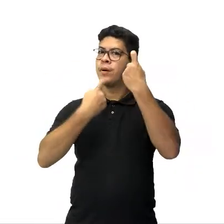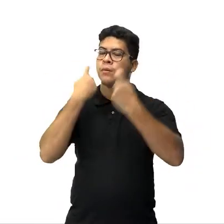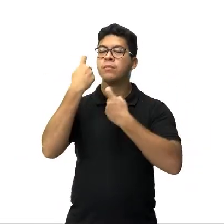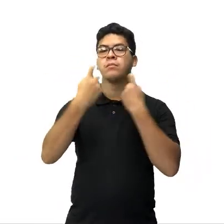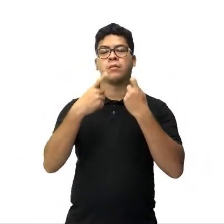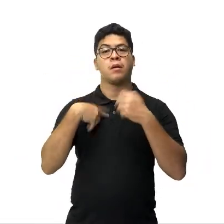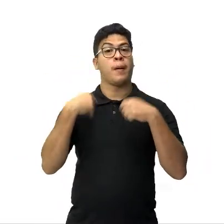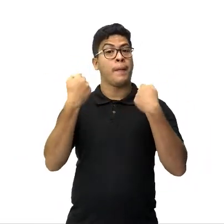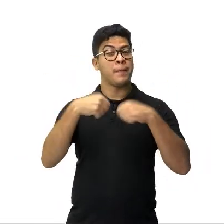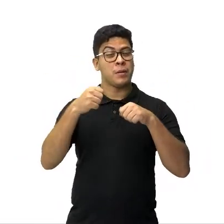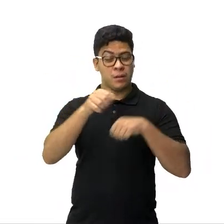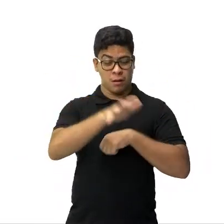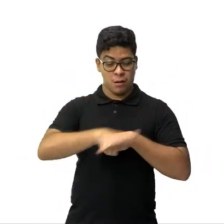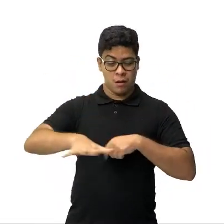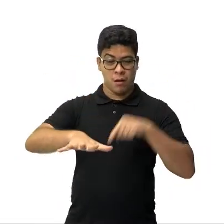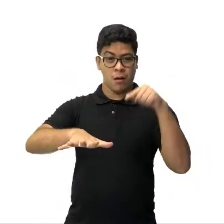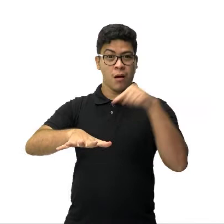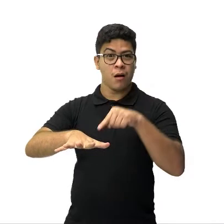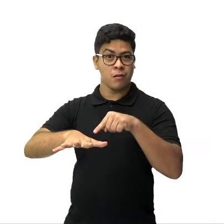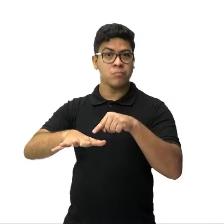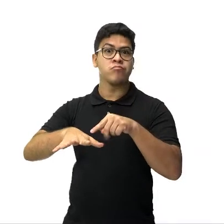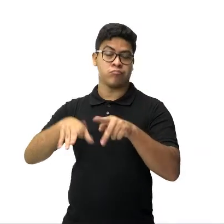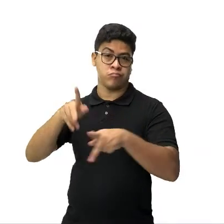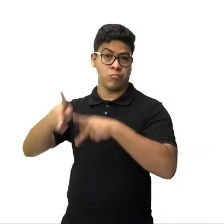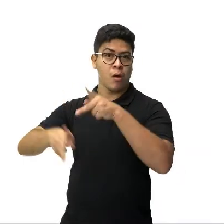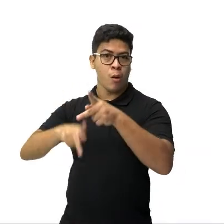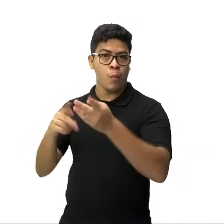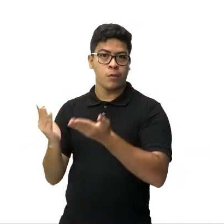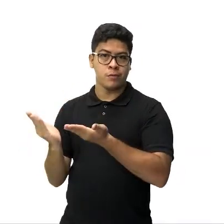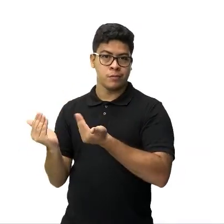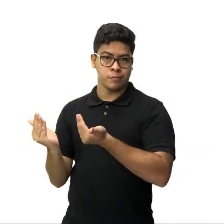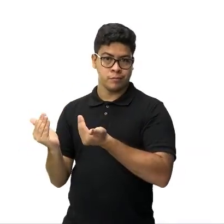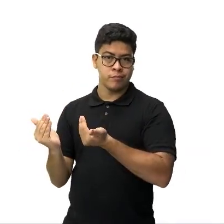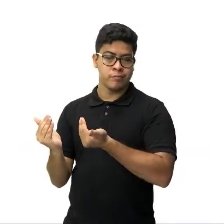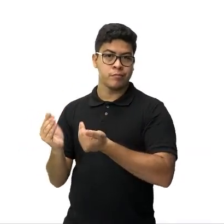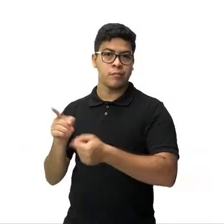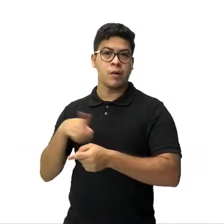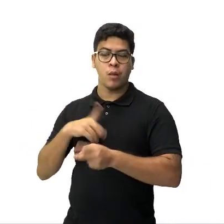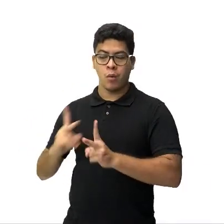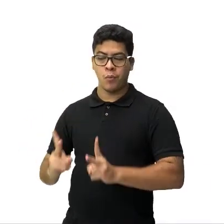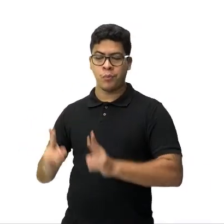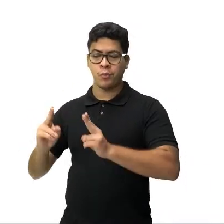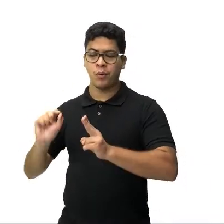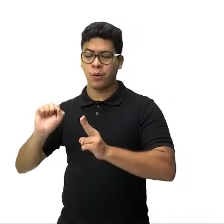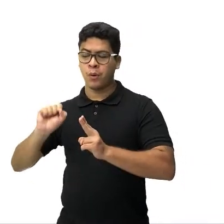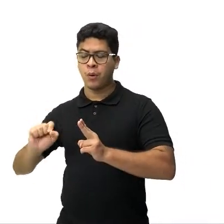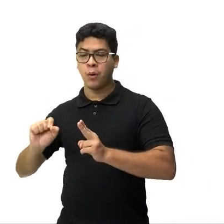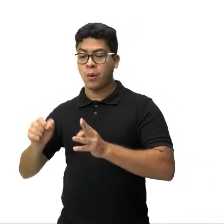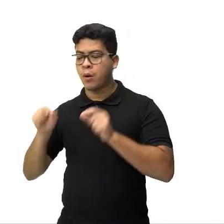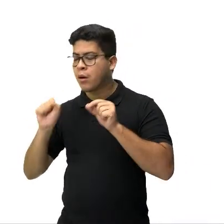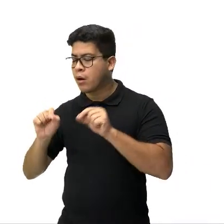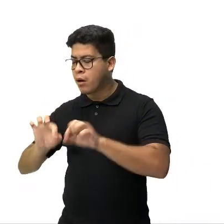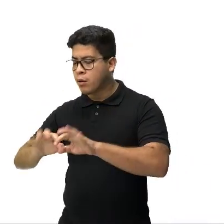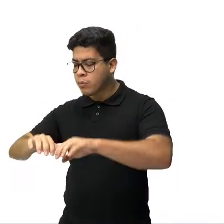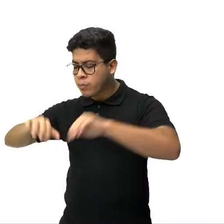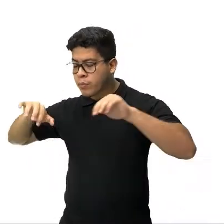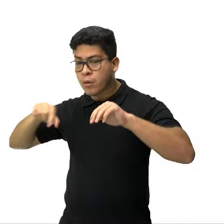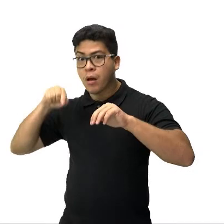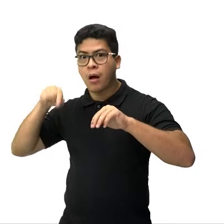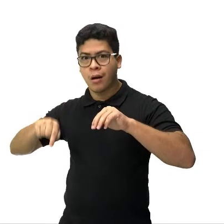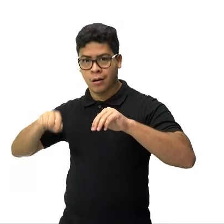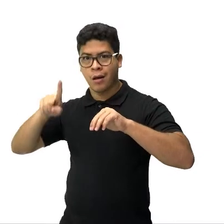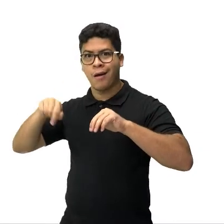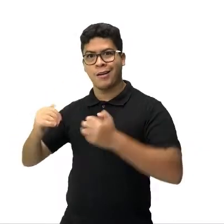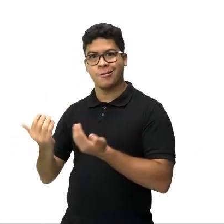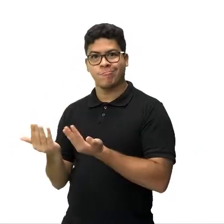à população em geral, principalmente aí tirando, fazendo um recorte para a juventude. Então é preciso